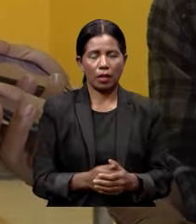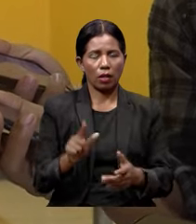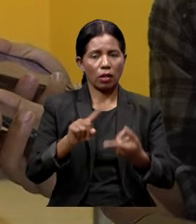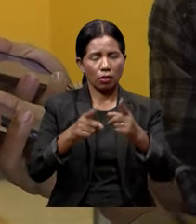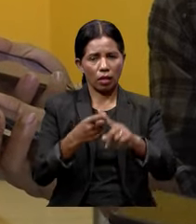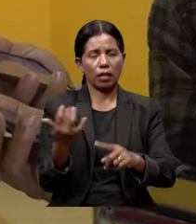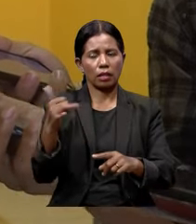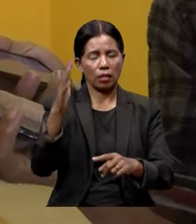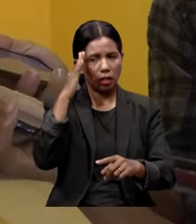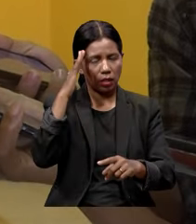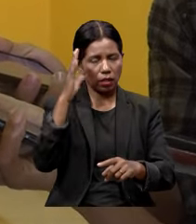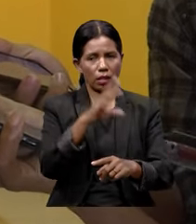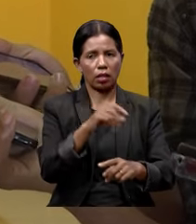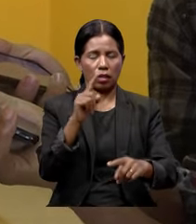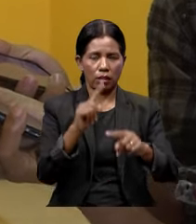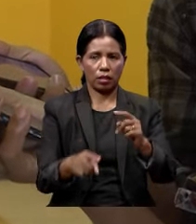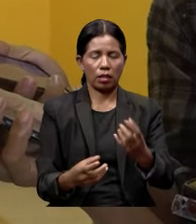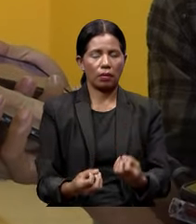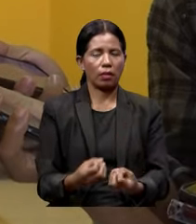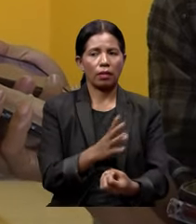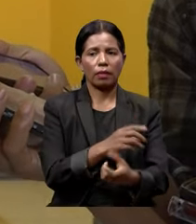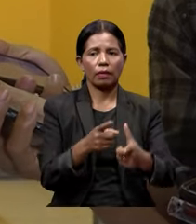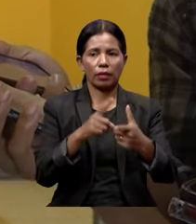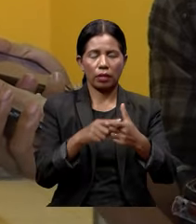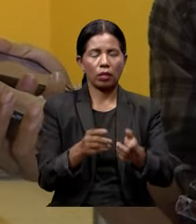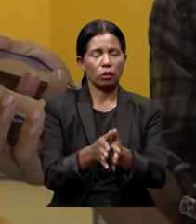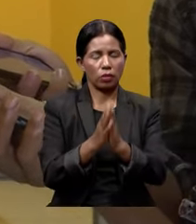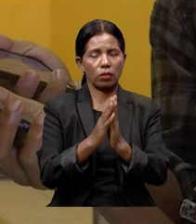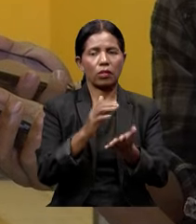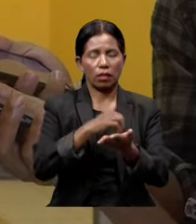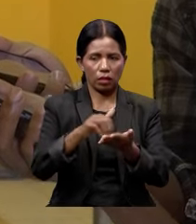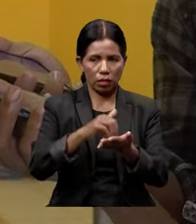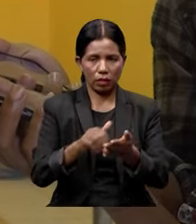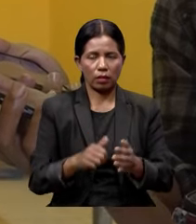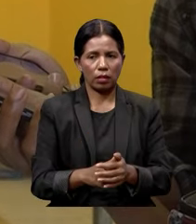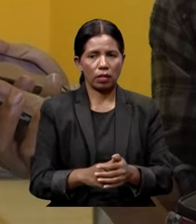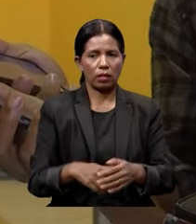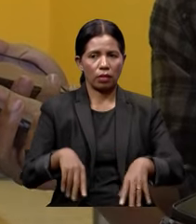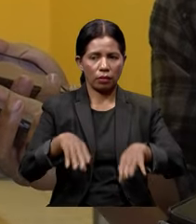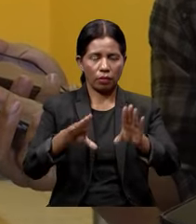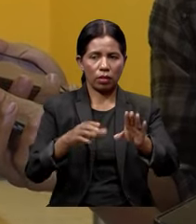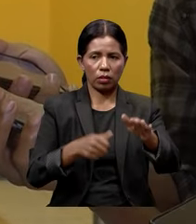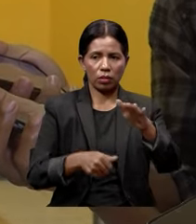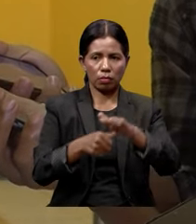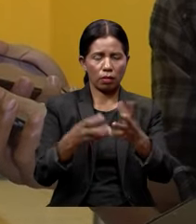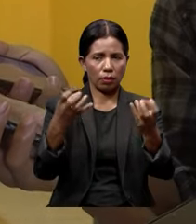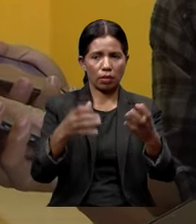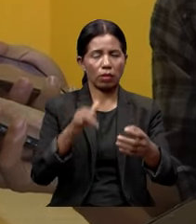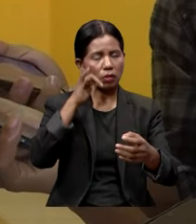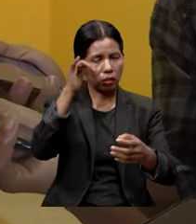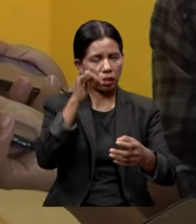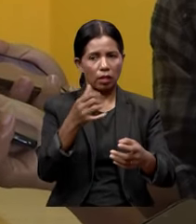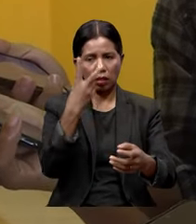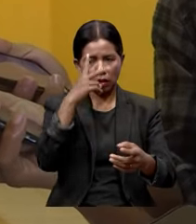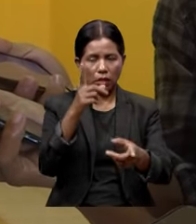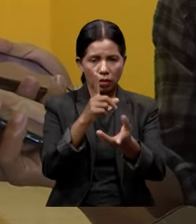tênis, que tem que botar petaça, né, laverar, a não ser ele licença cara, mas se lá laver, o fama, o não vai para close, você é rana para close, how say